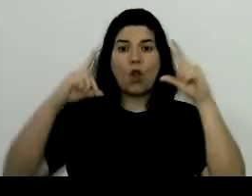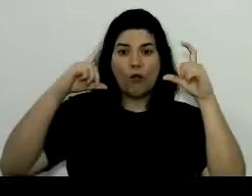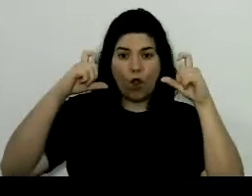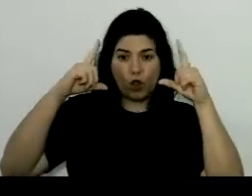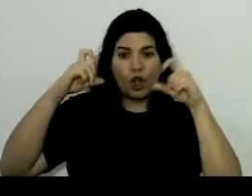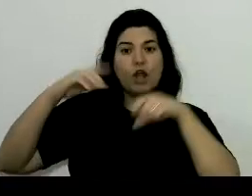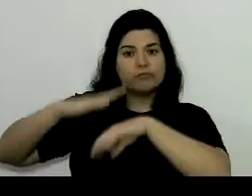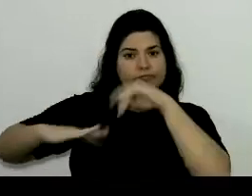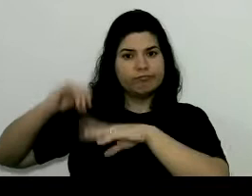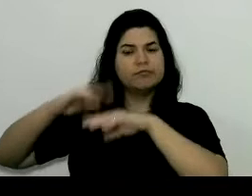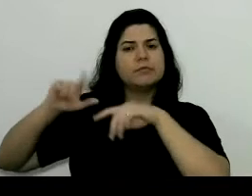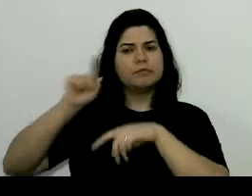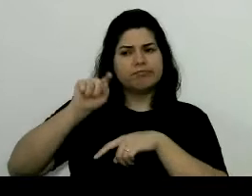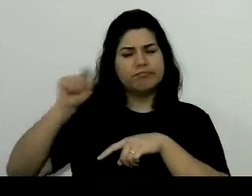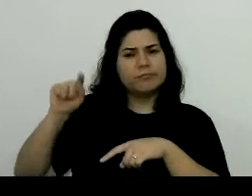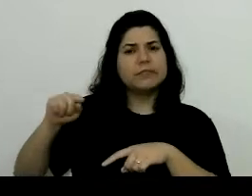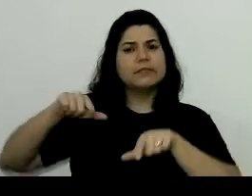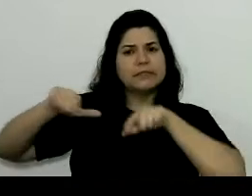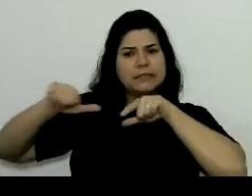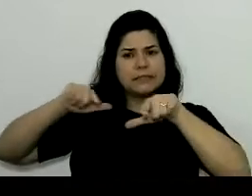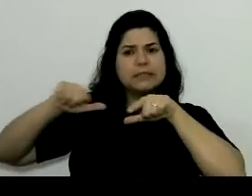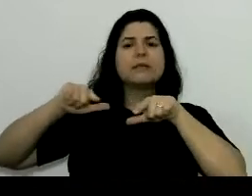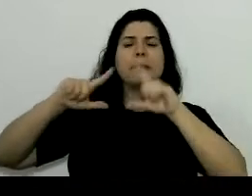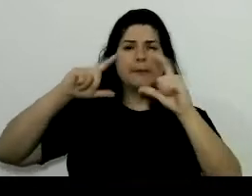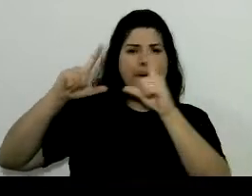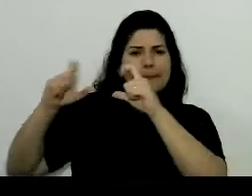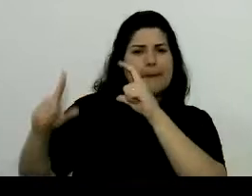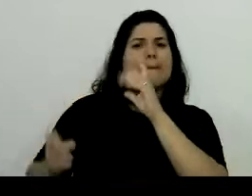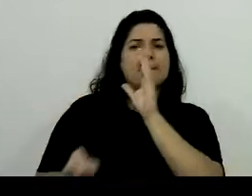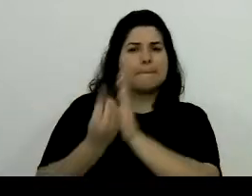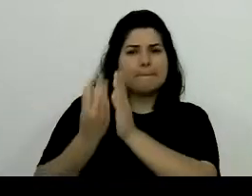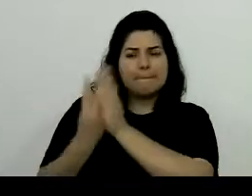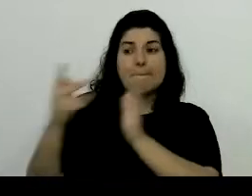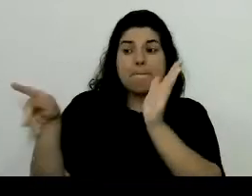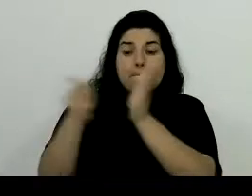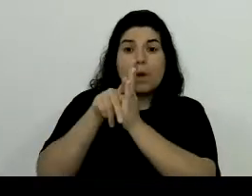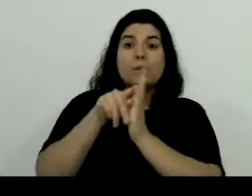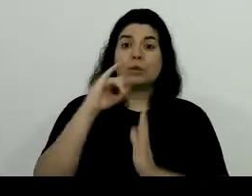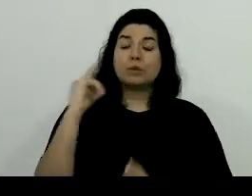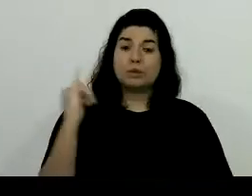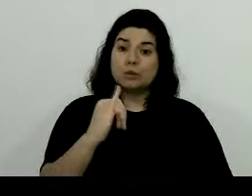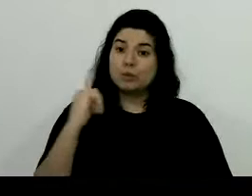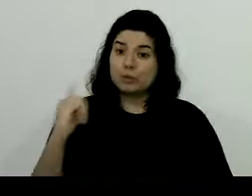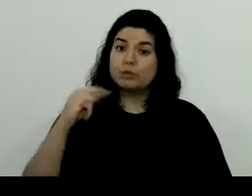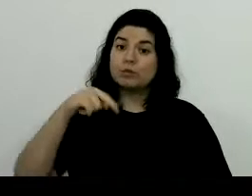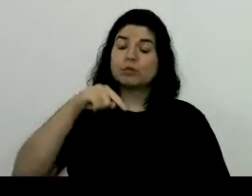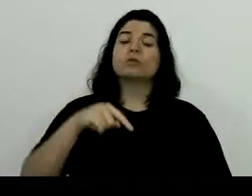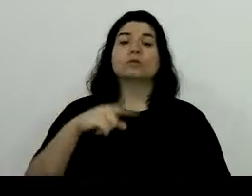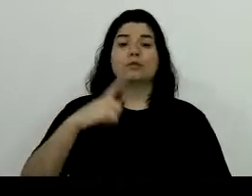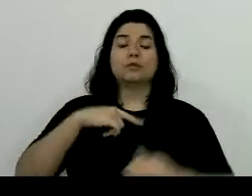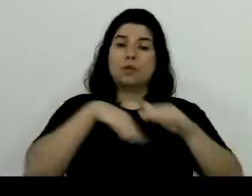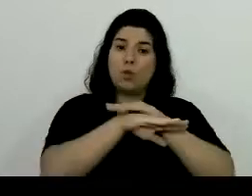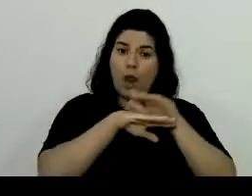fotógrafos produzem documentação institucional. Então, nós guardamos a documentação histórica e